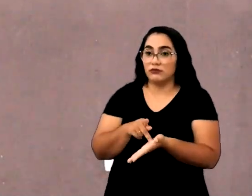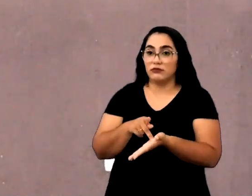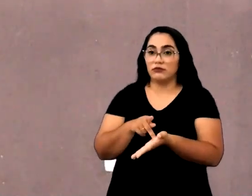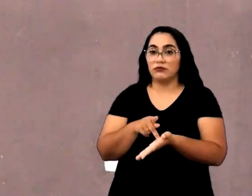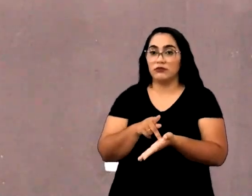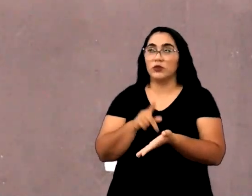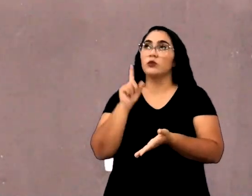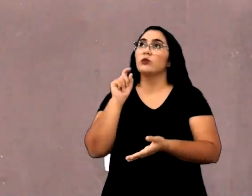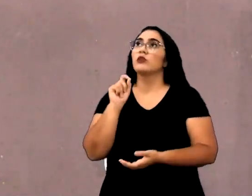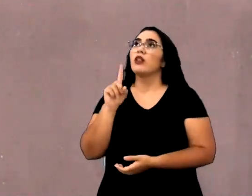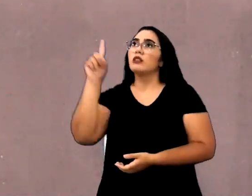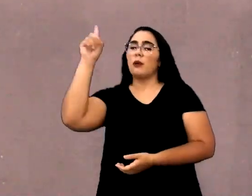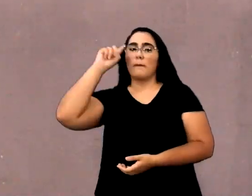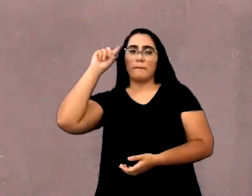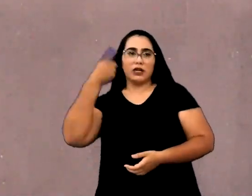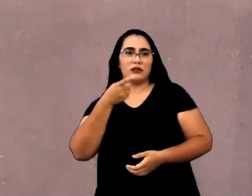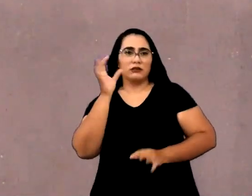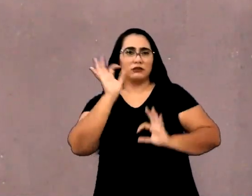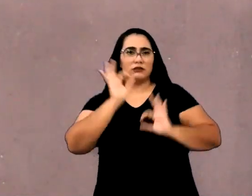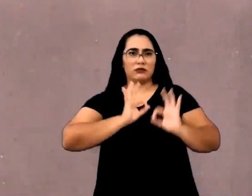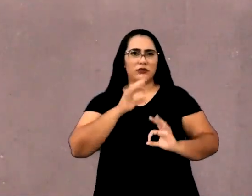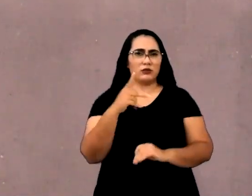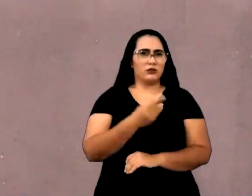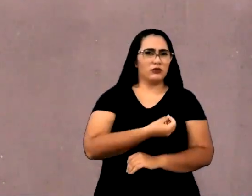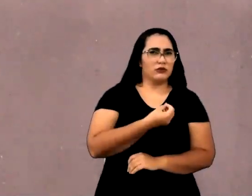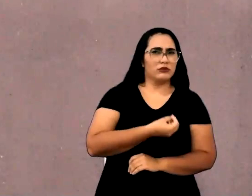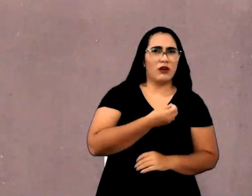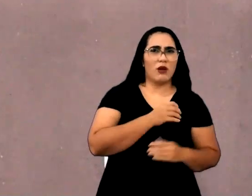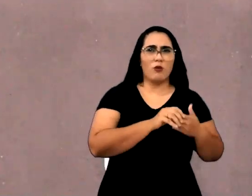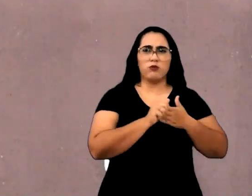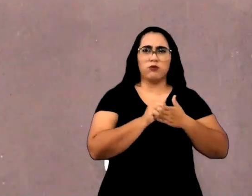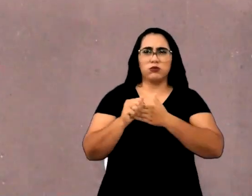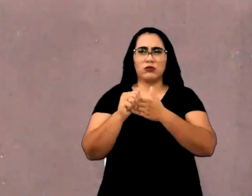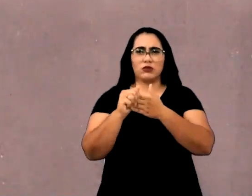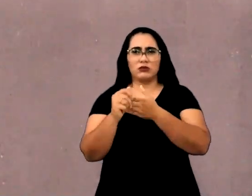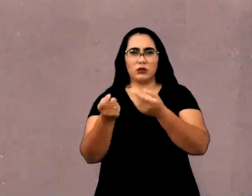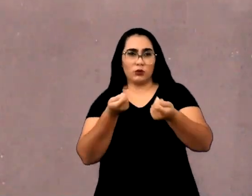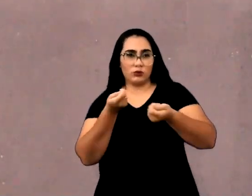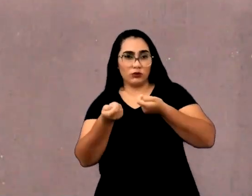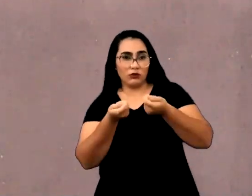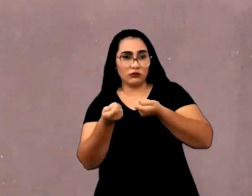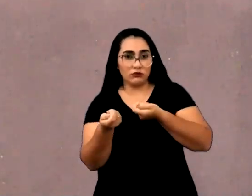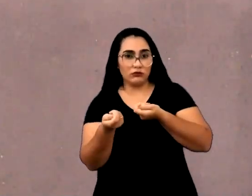sendo coordenado por Deus? Sendo conduzido por Deus?